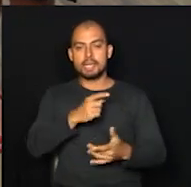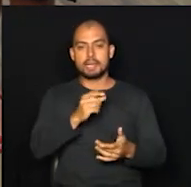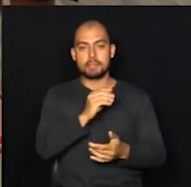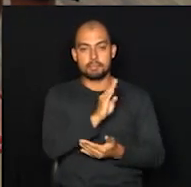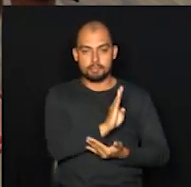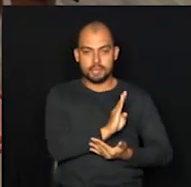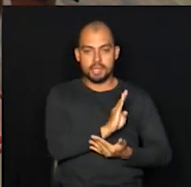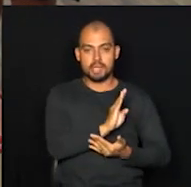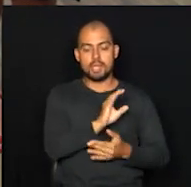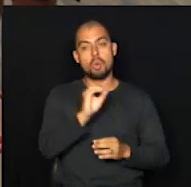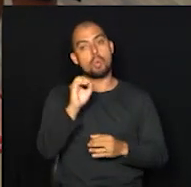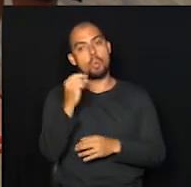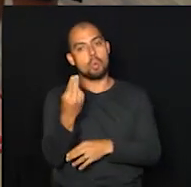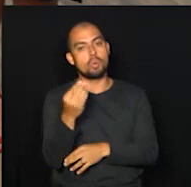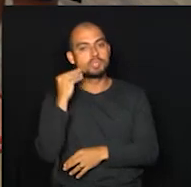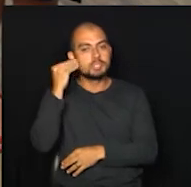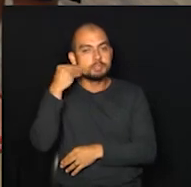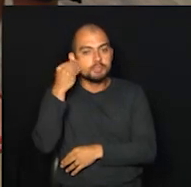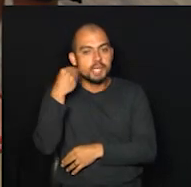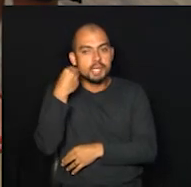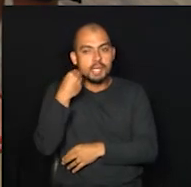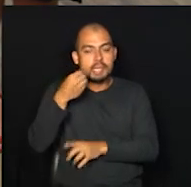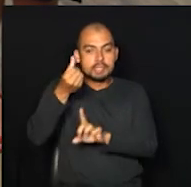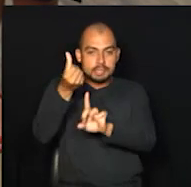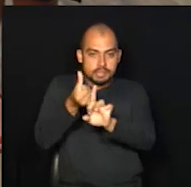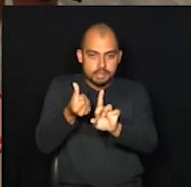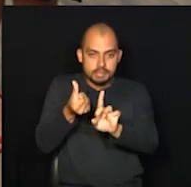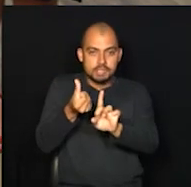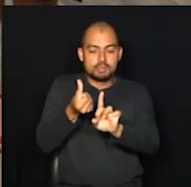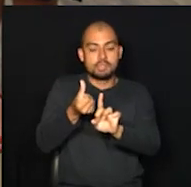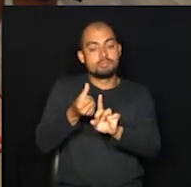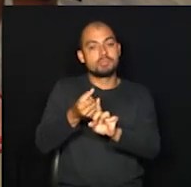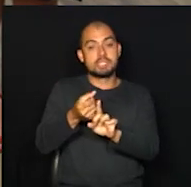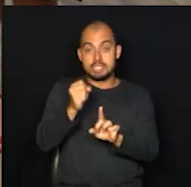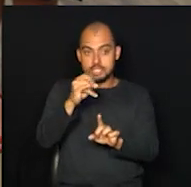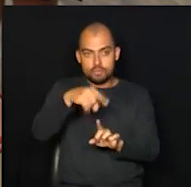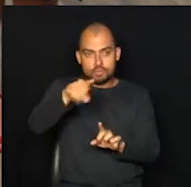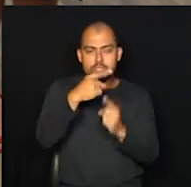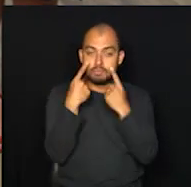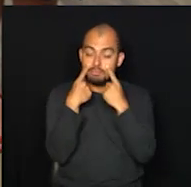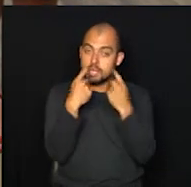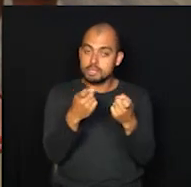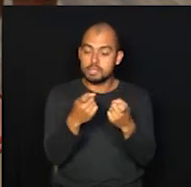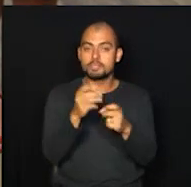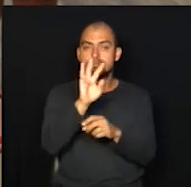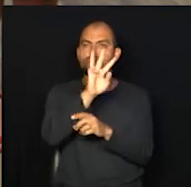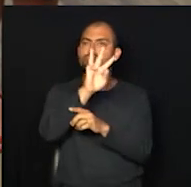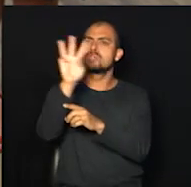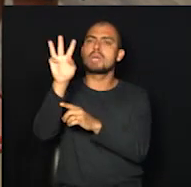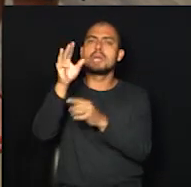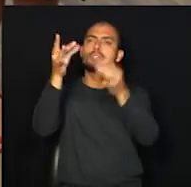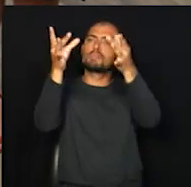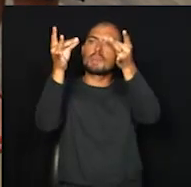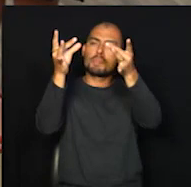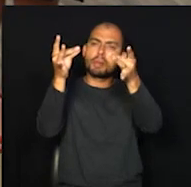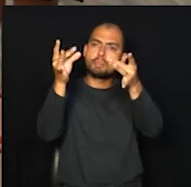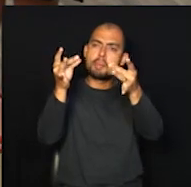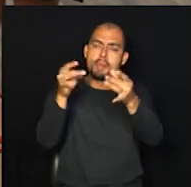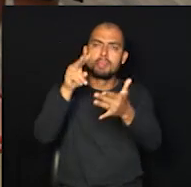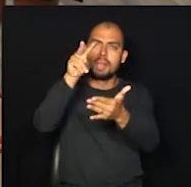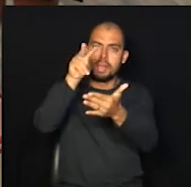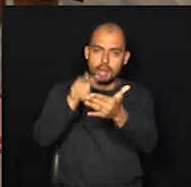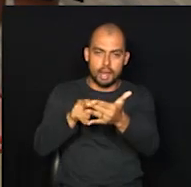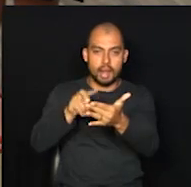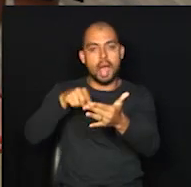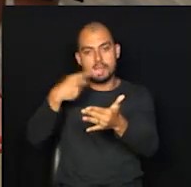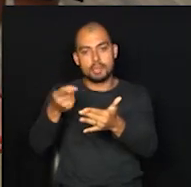ter experiência de 6 meses. Então, é interessante. Você ficou interessado em alguma vaga, vê os pré-requisitos certinho e aí